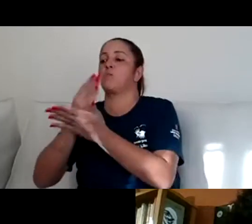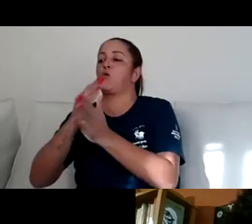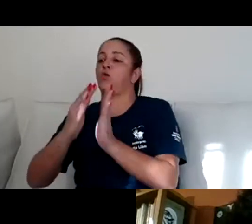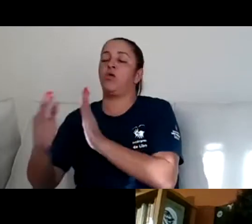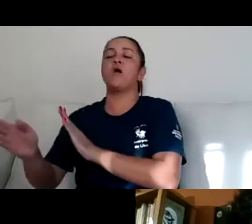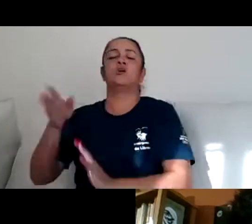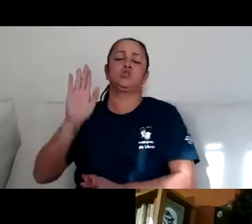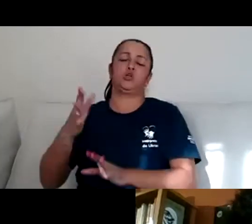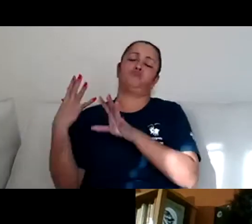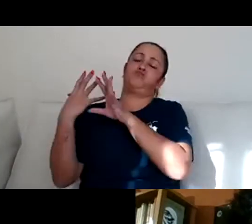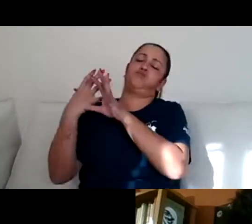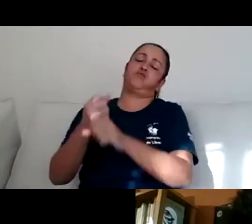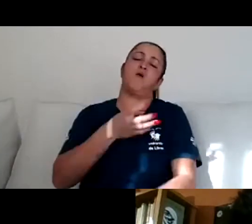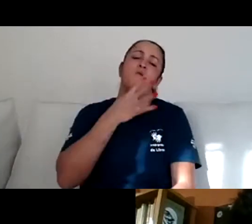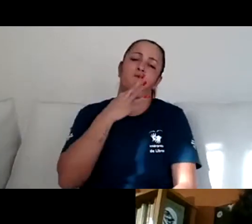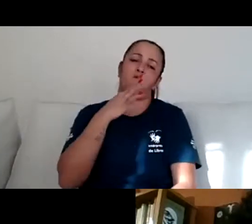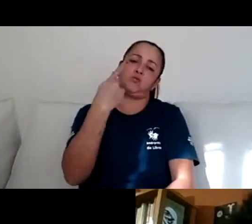sabe